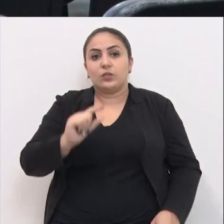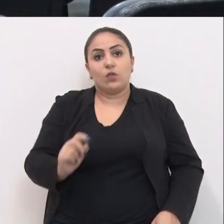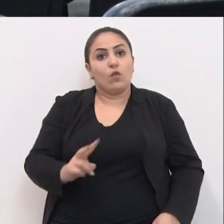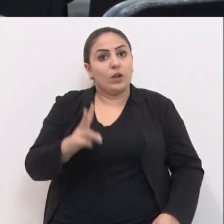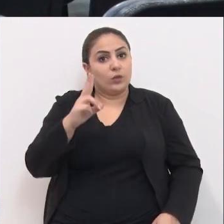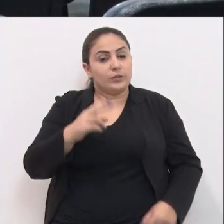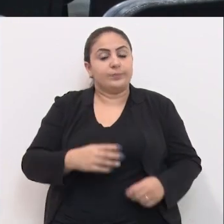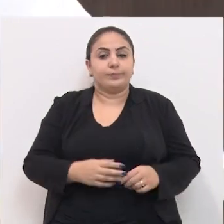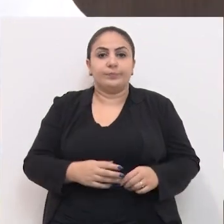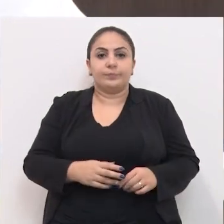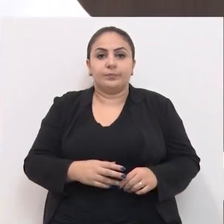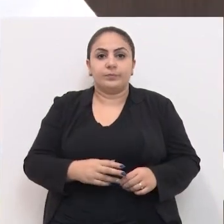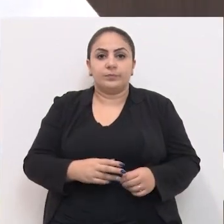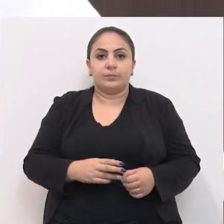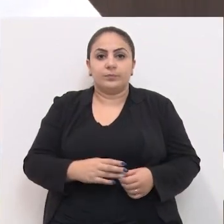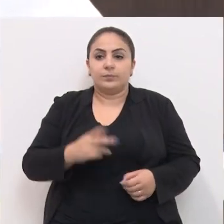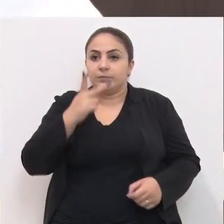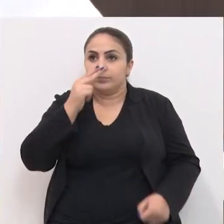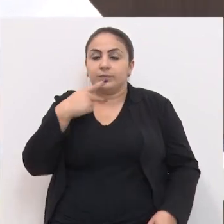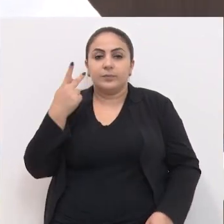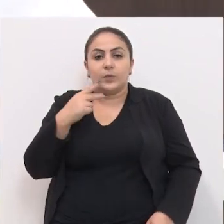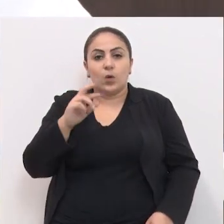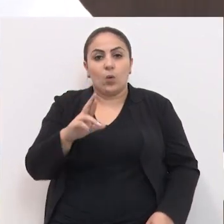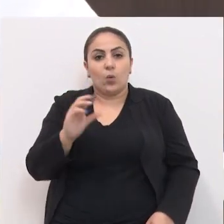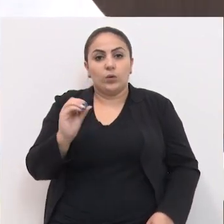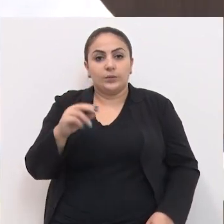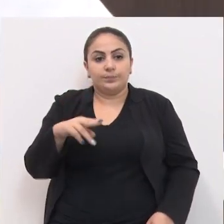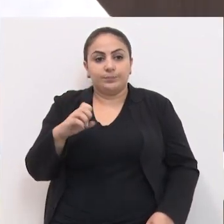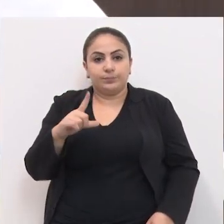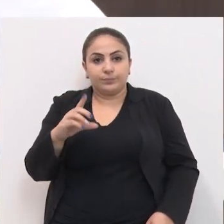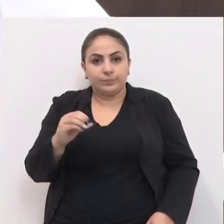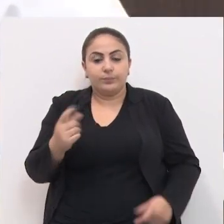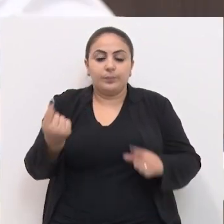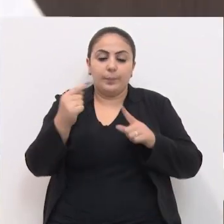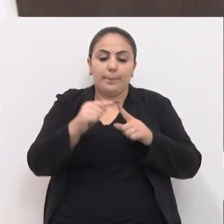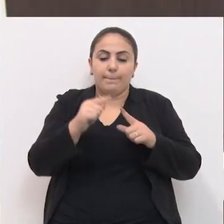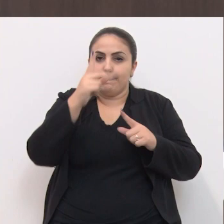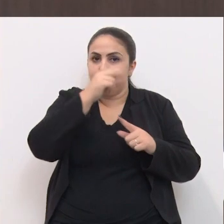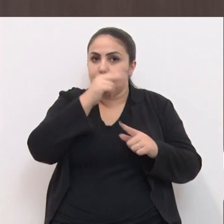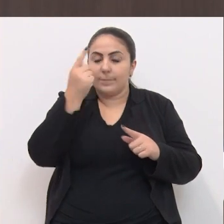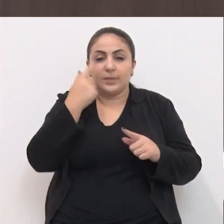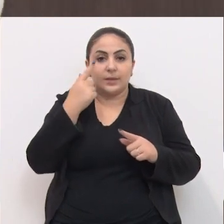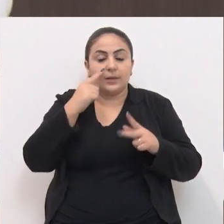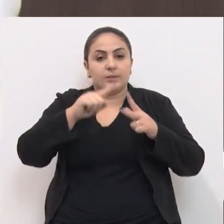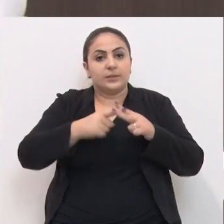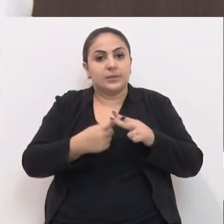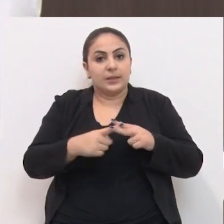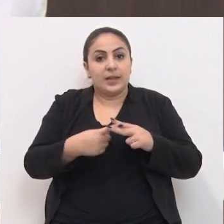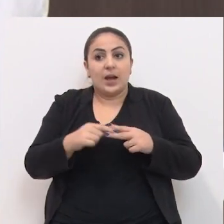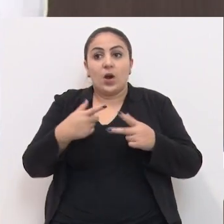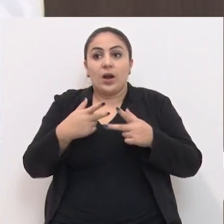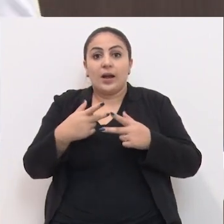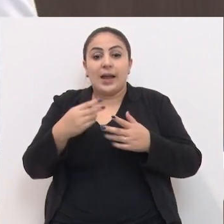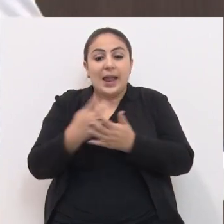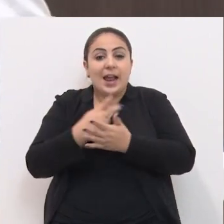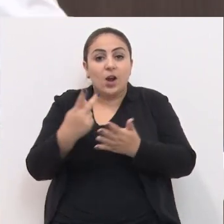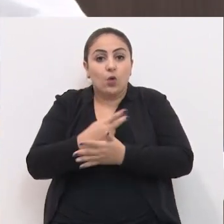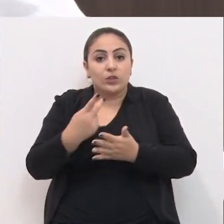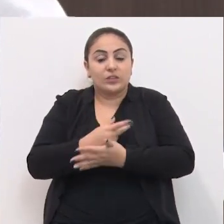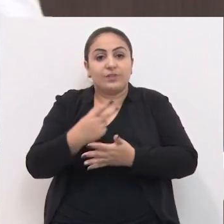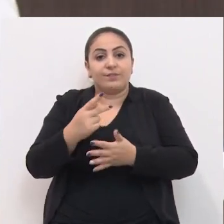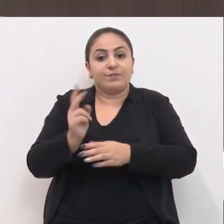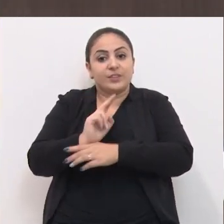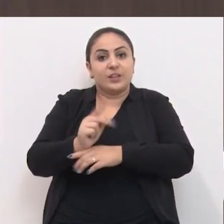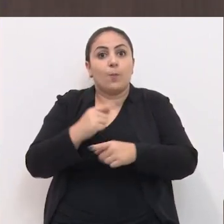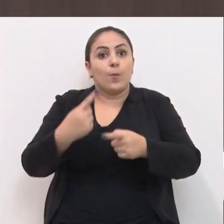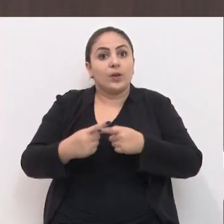só, porque iam calejar demais as pessoas. Então, eles botaram 2020 e 2021. Então, vai ficar aqui o 2021 para dizer